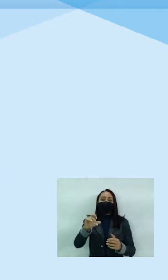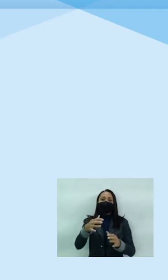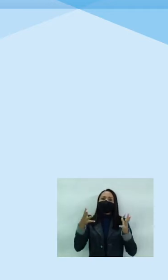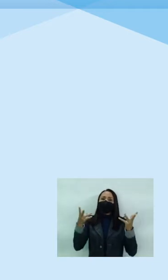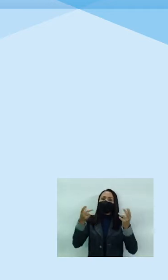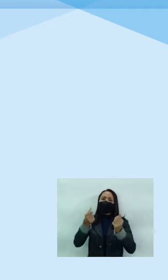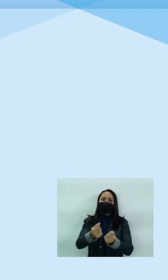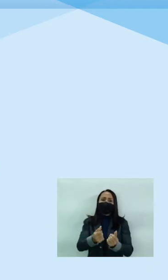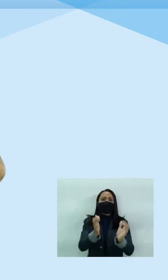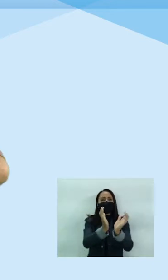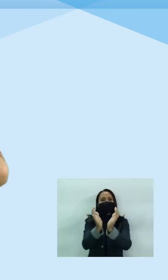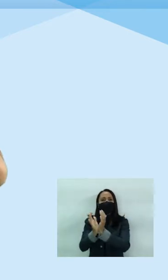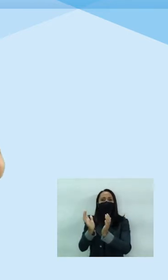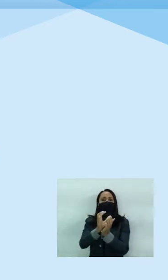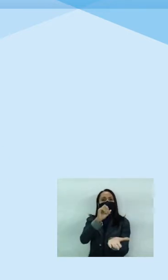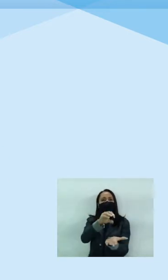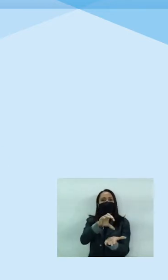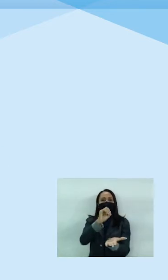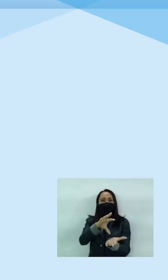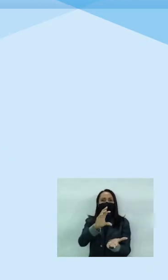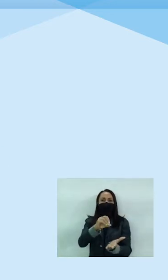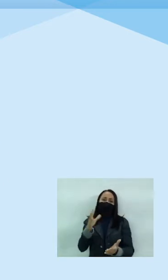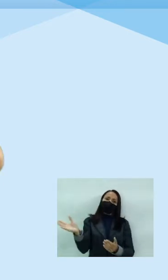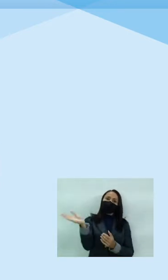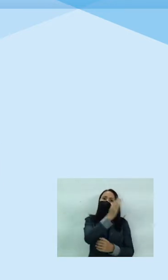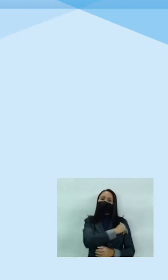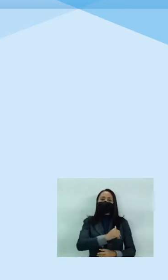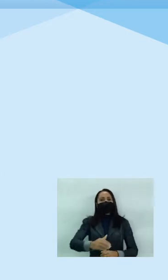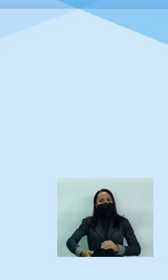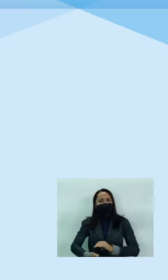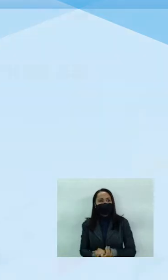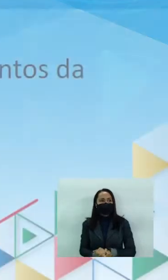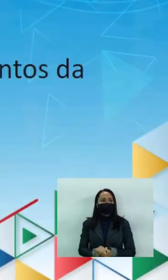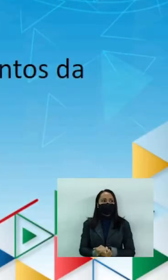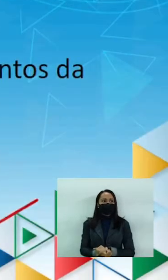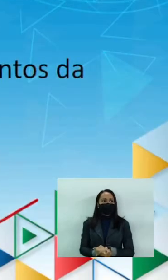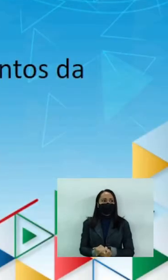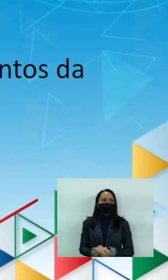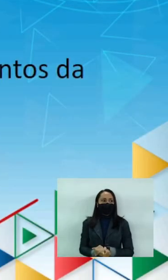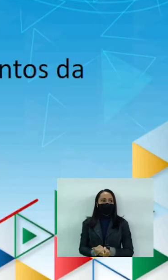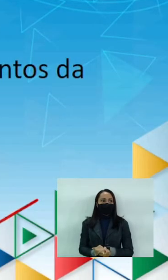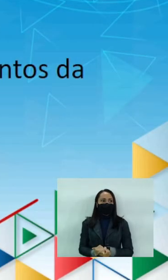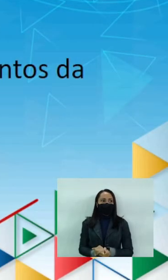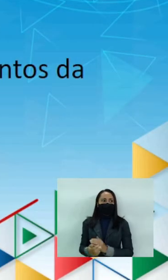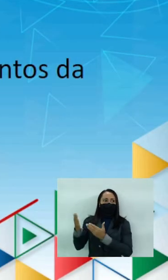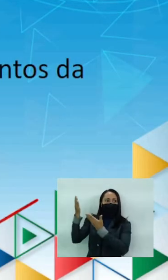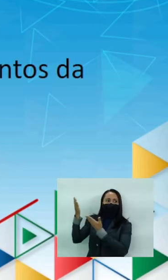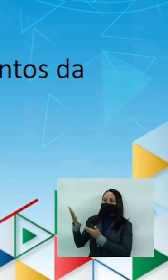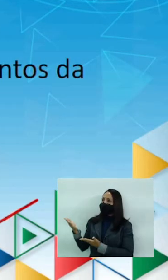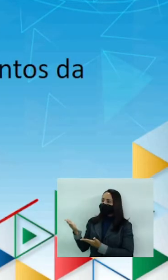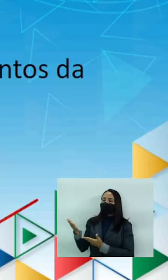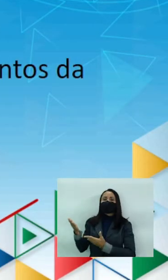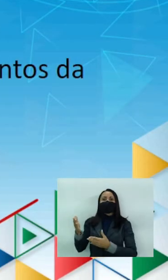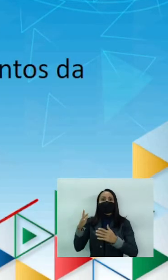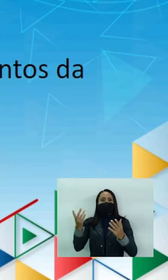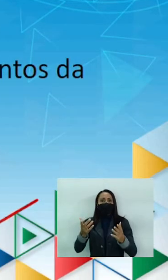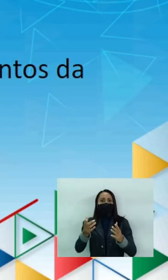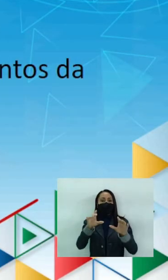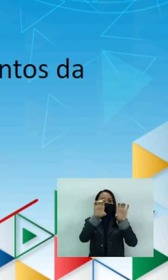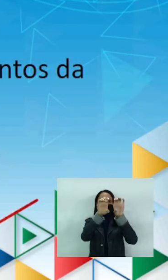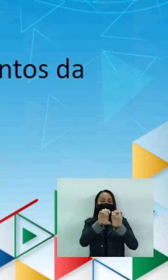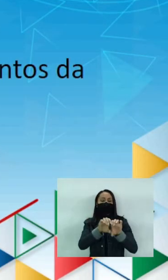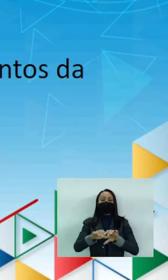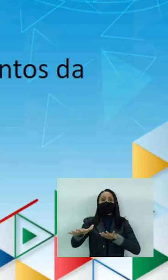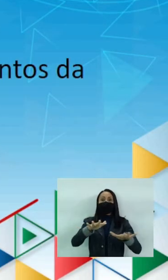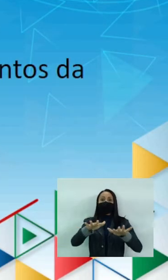fazem parte do EducaPE e a Escola Luiz de Camões. Vamos lá! Como há na tela, vamos estudar a forma e a estrutura e movimentos